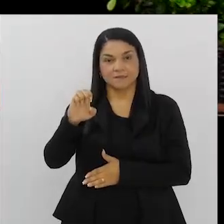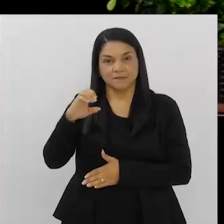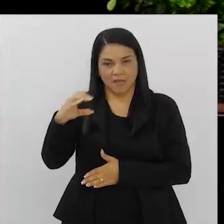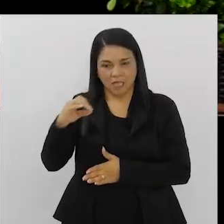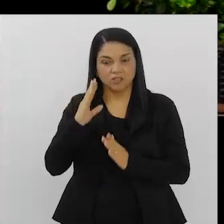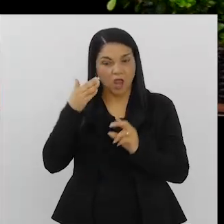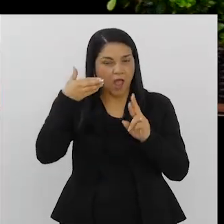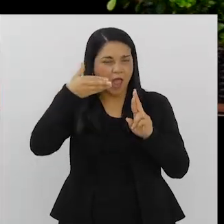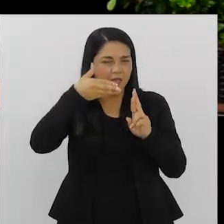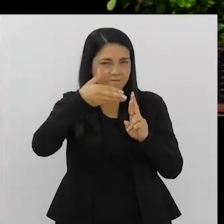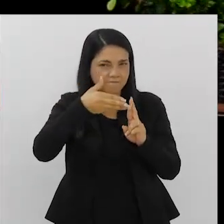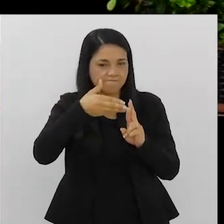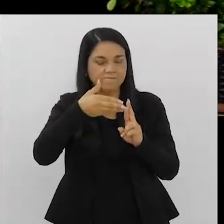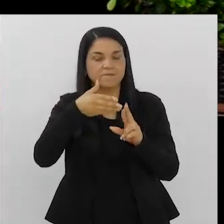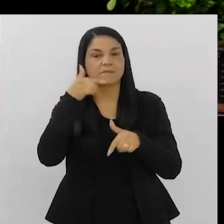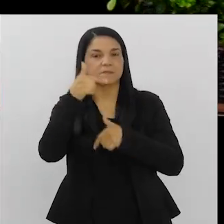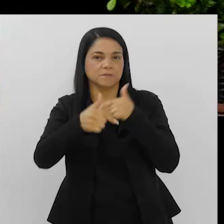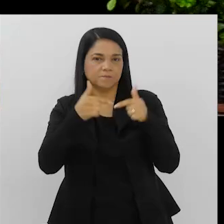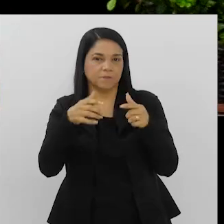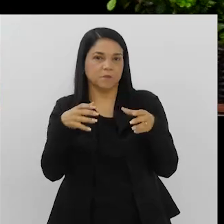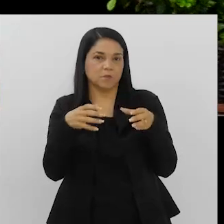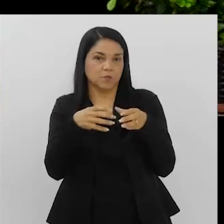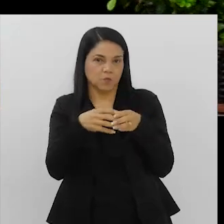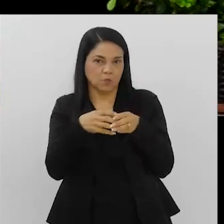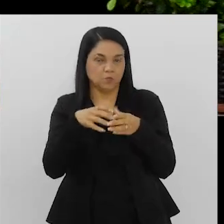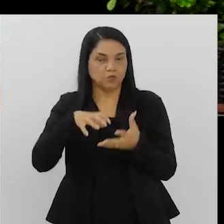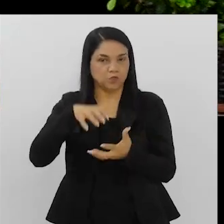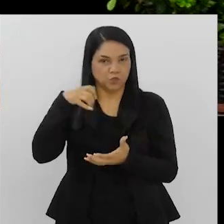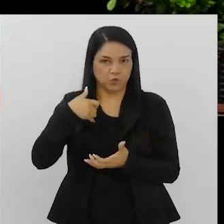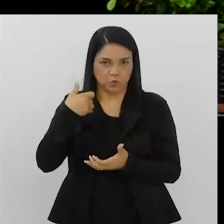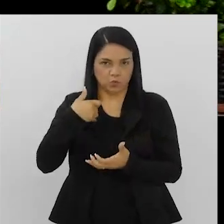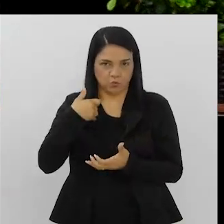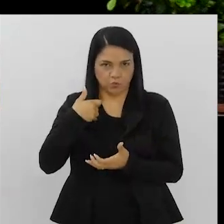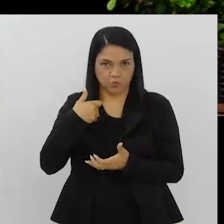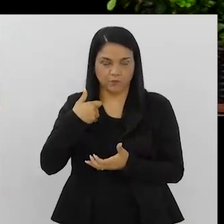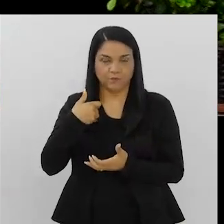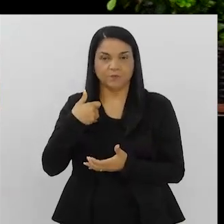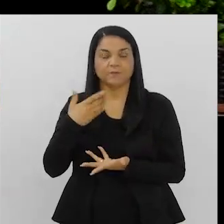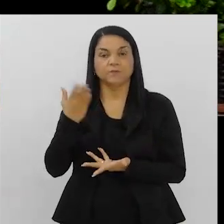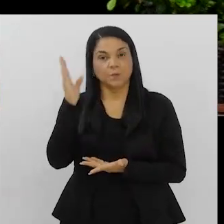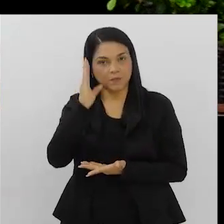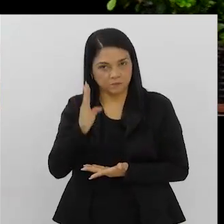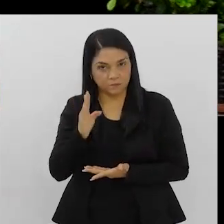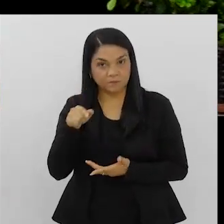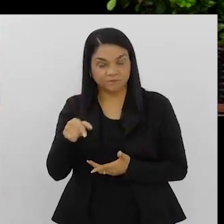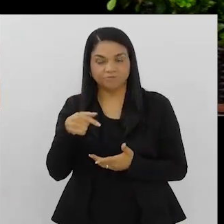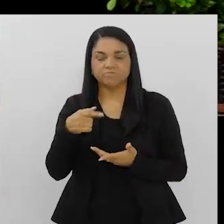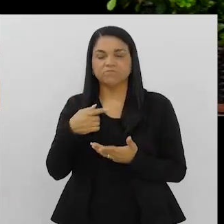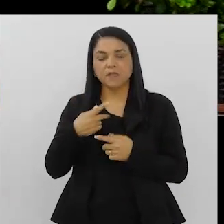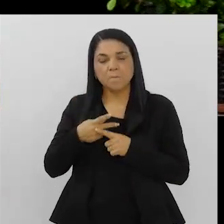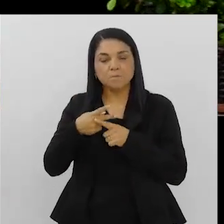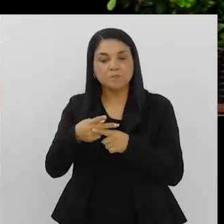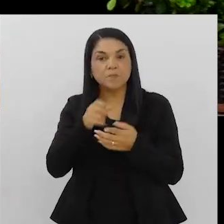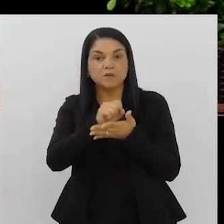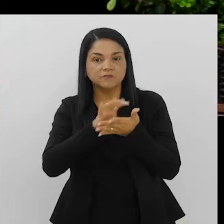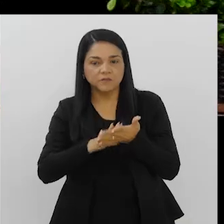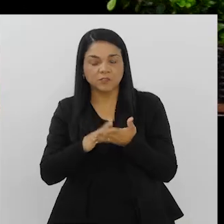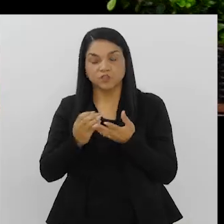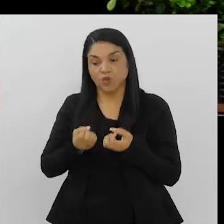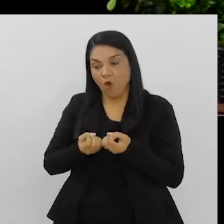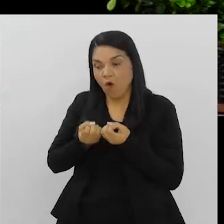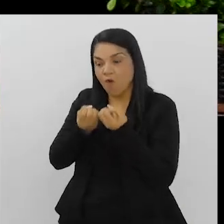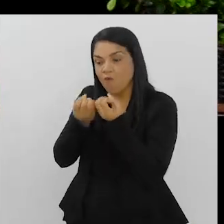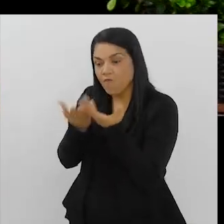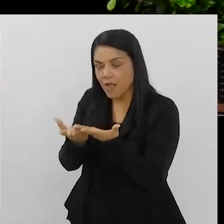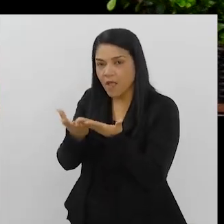no trabalho com pessoas idosas, né, no Brasil, então ela já chega procurando uma atividade. E aí a gente vai ofertar, né?